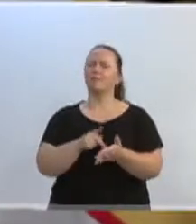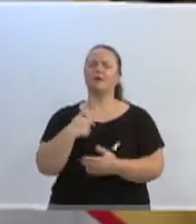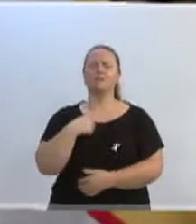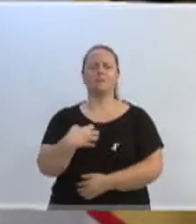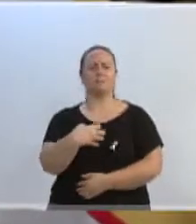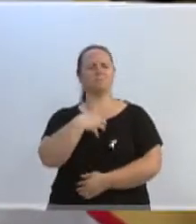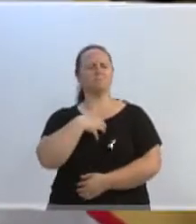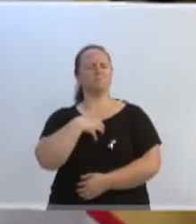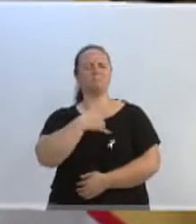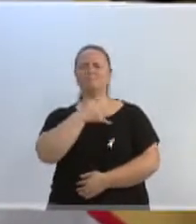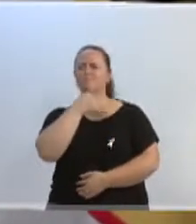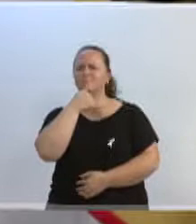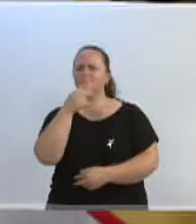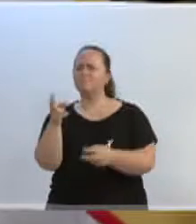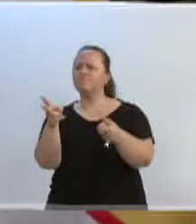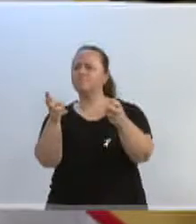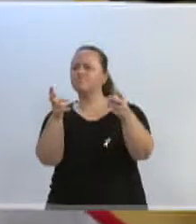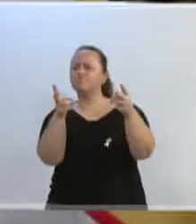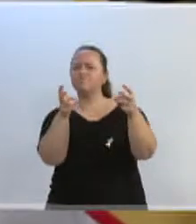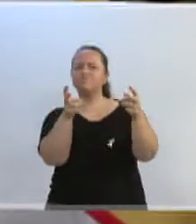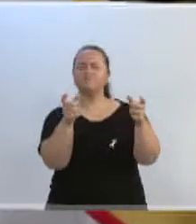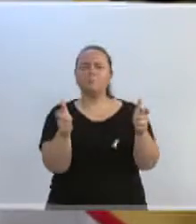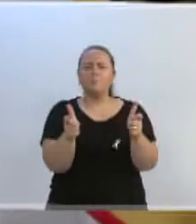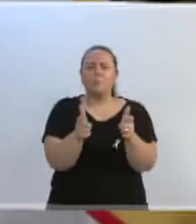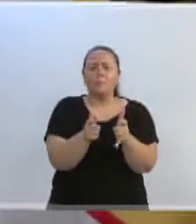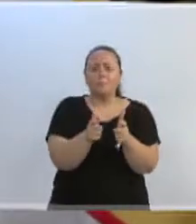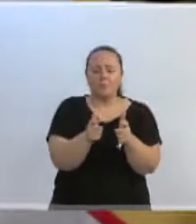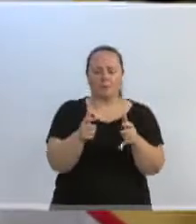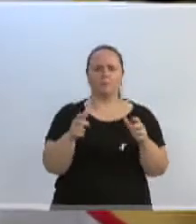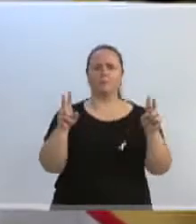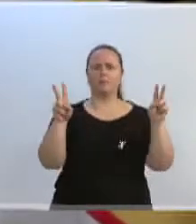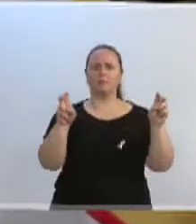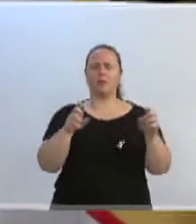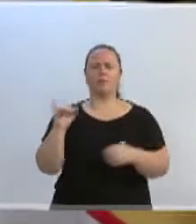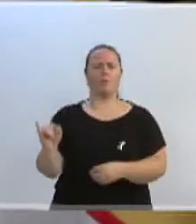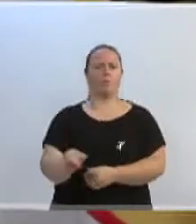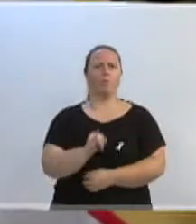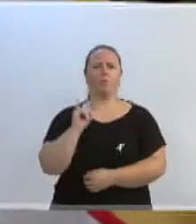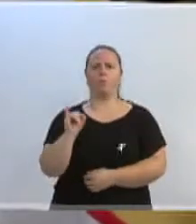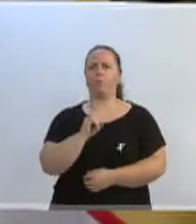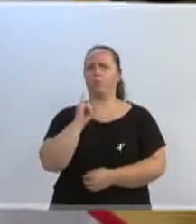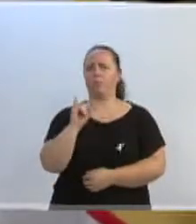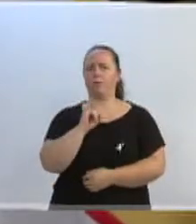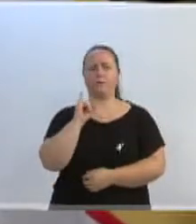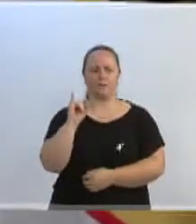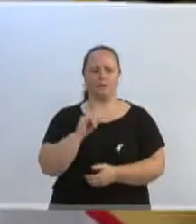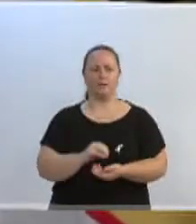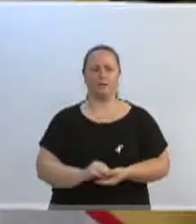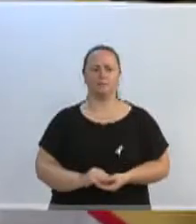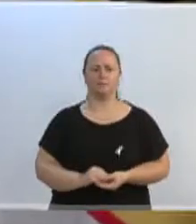de pessoas, né, para um assunto tão relevante como esse.